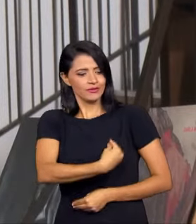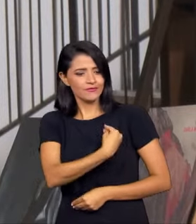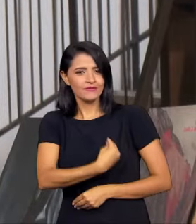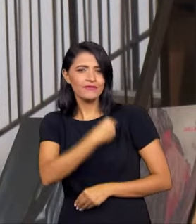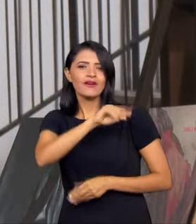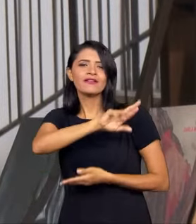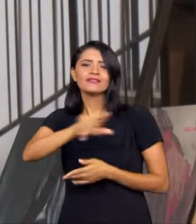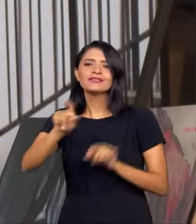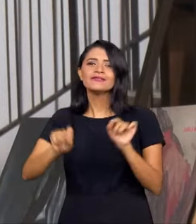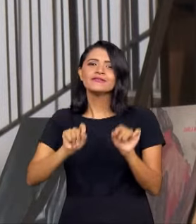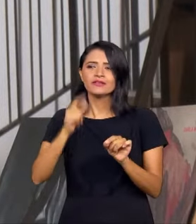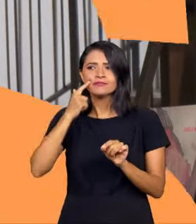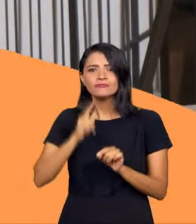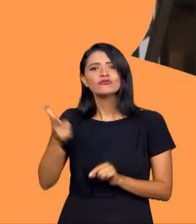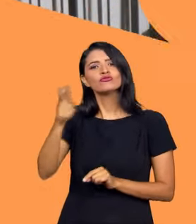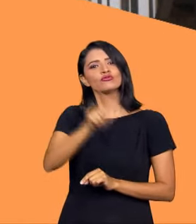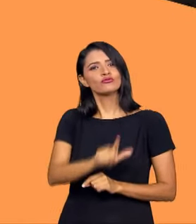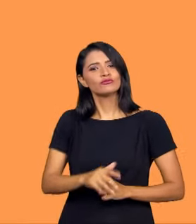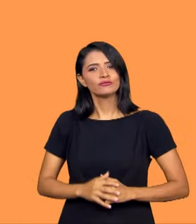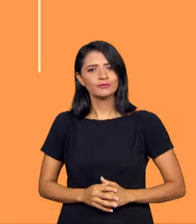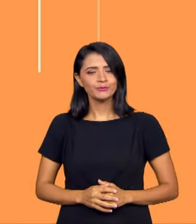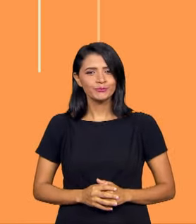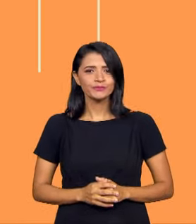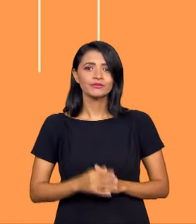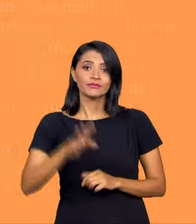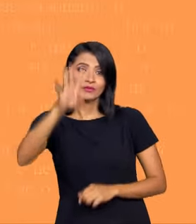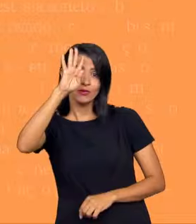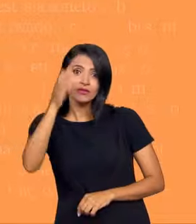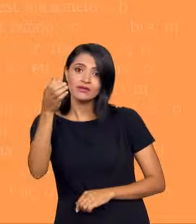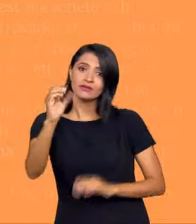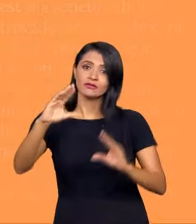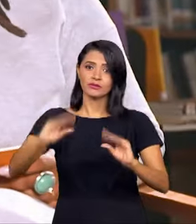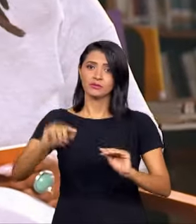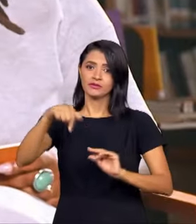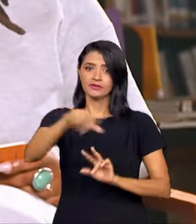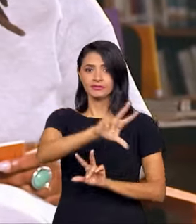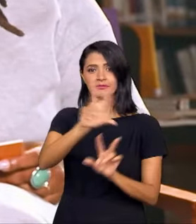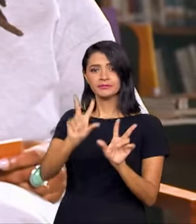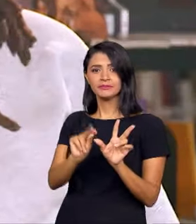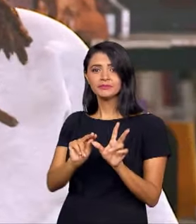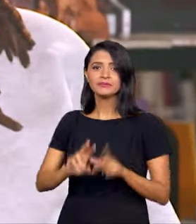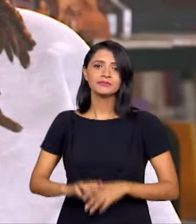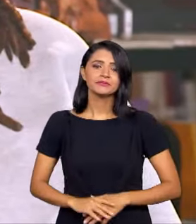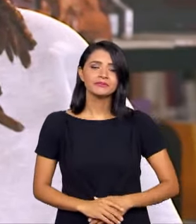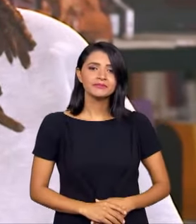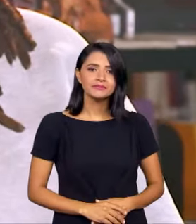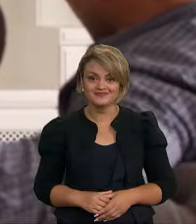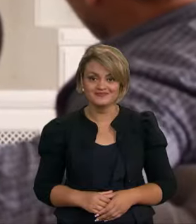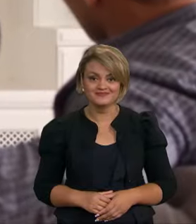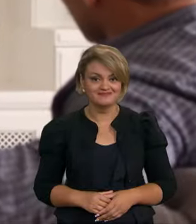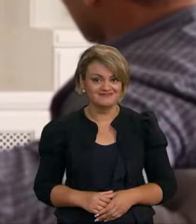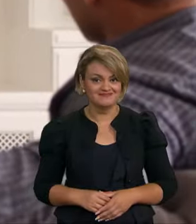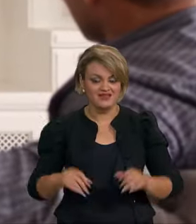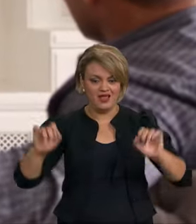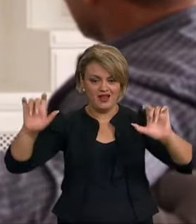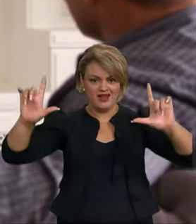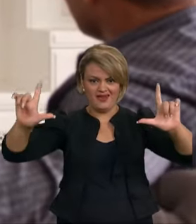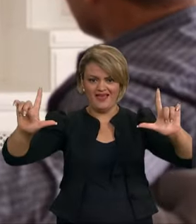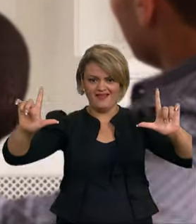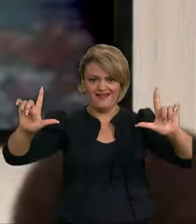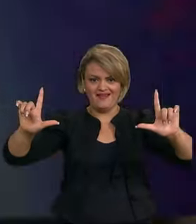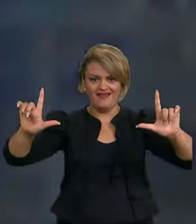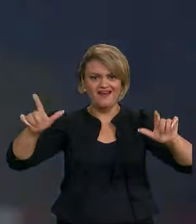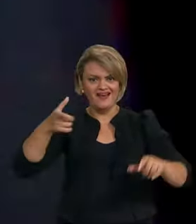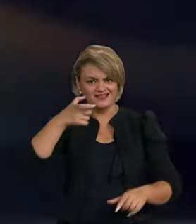Então, eu vivo muitas vezes a cena. Quarta, às 10 da noite, aqui na TV Brasil. A tela que